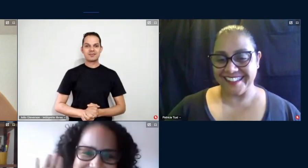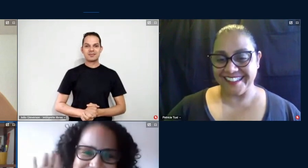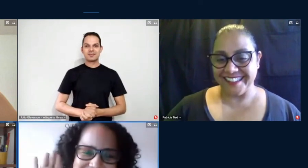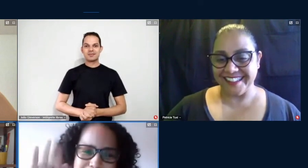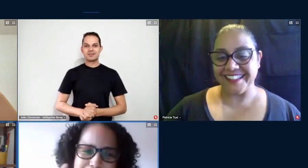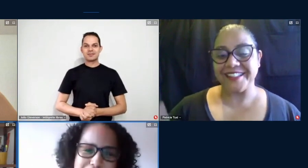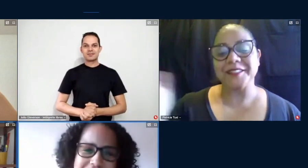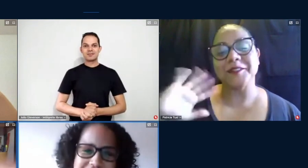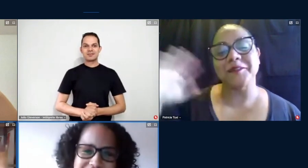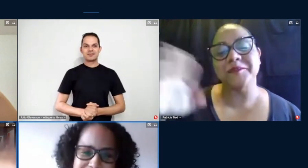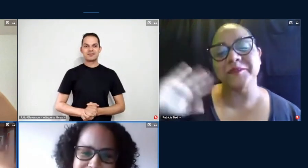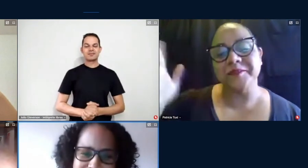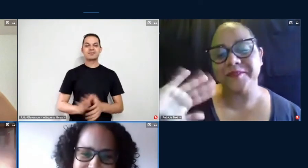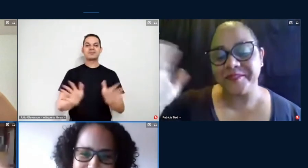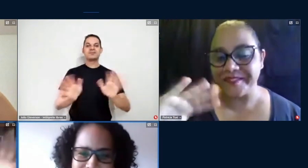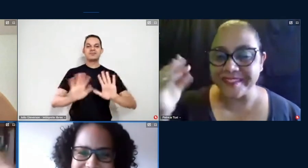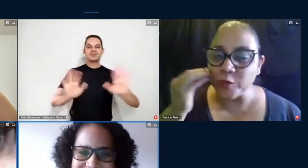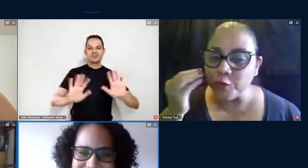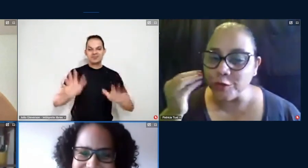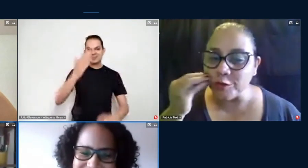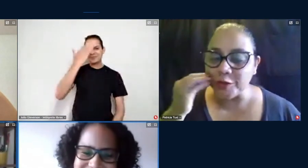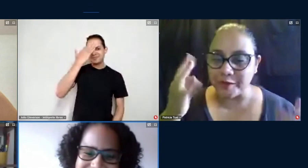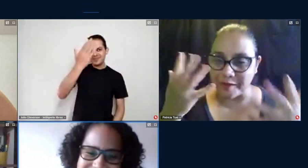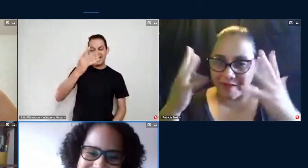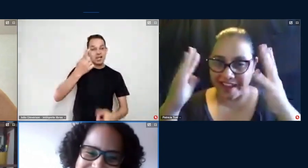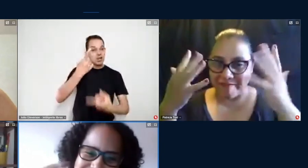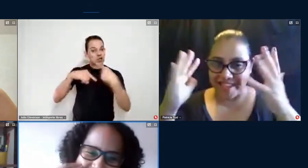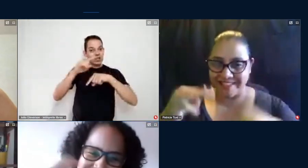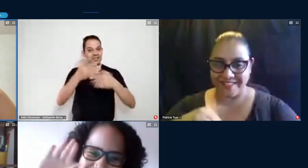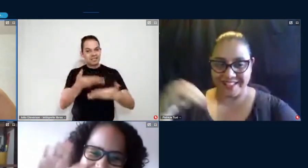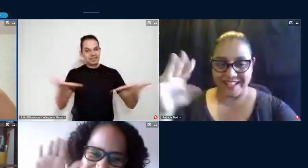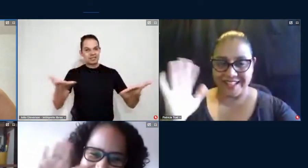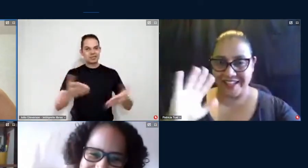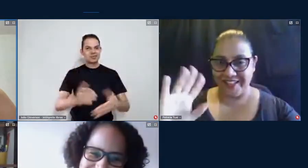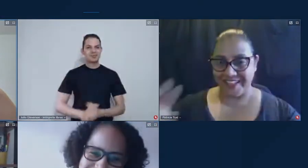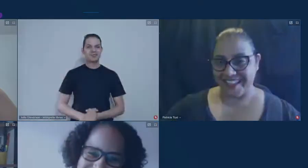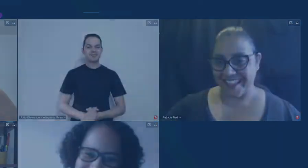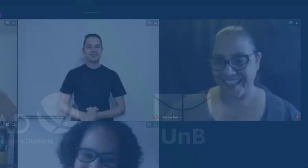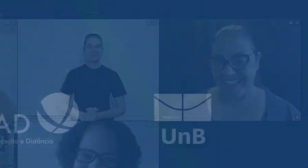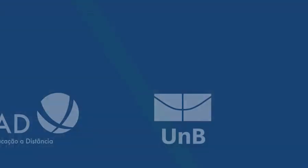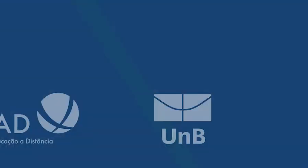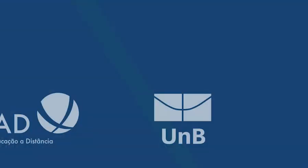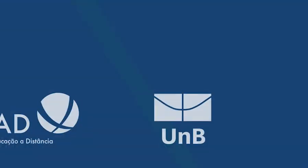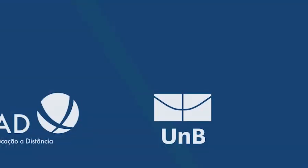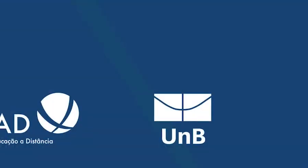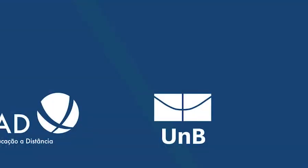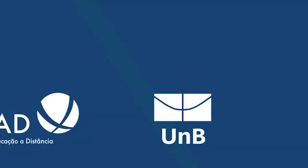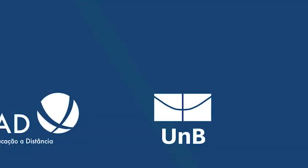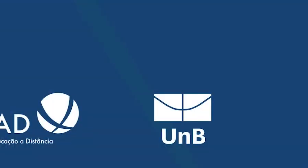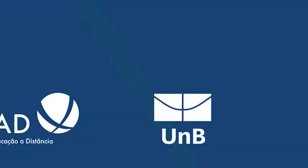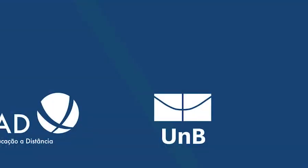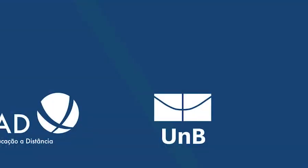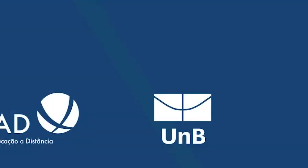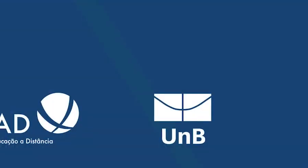Tchau, tchau. Obrigada. Sucesso. Tchau, tchau.